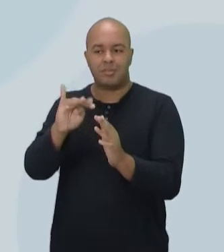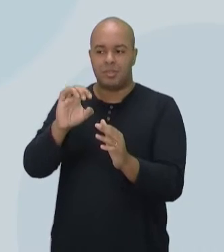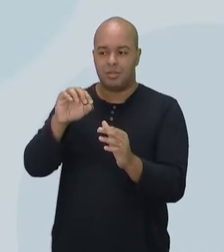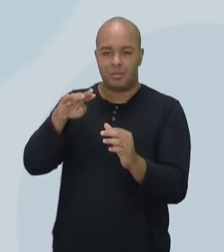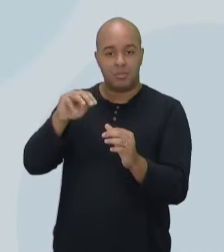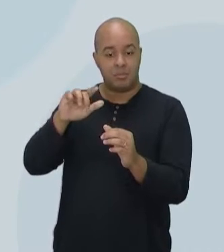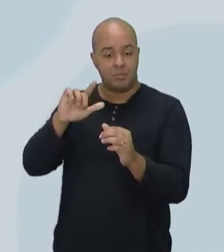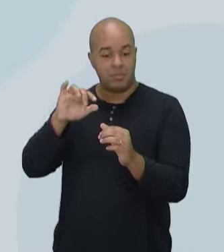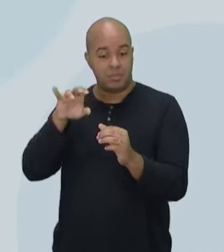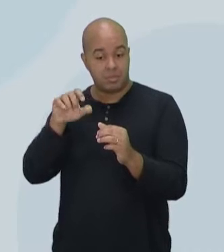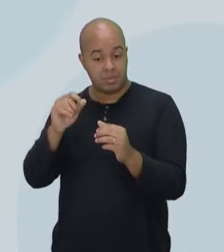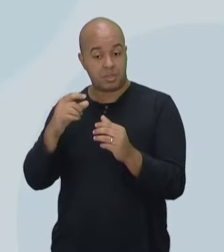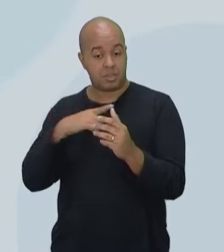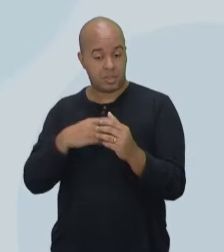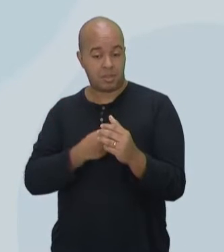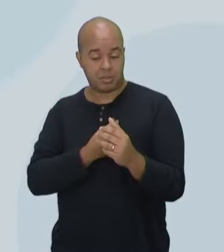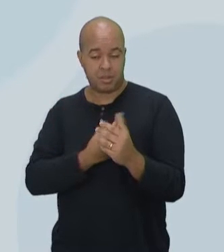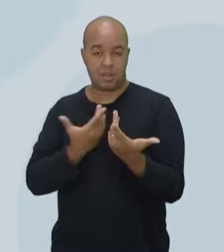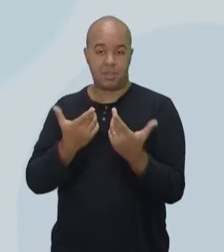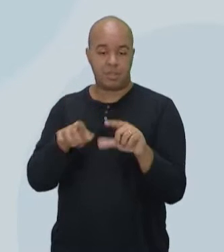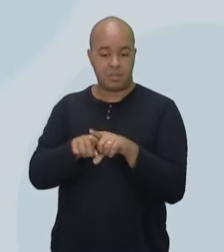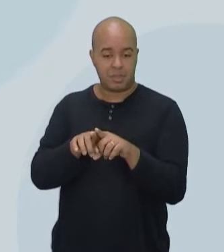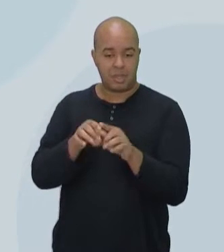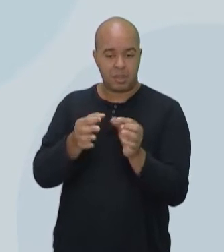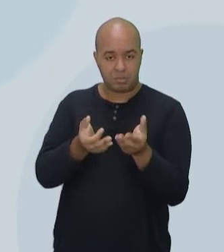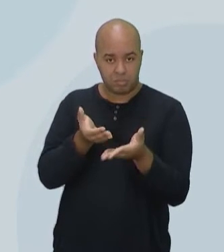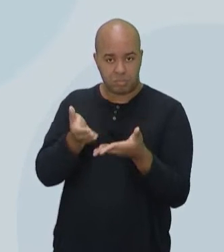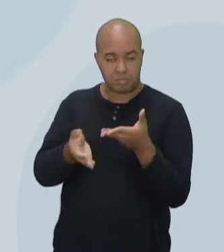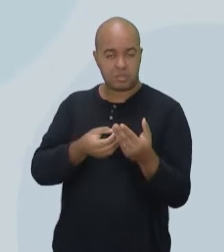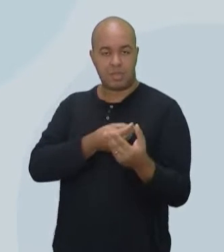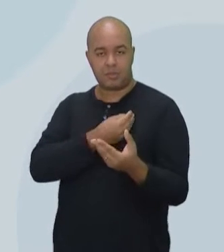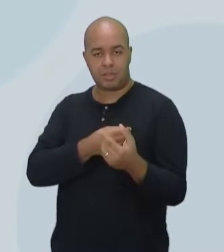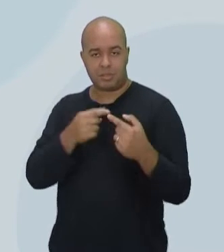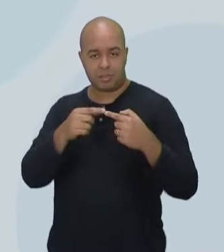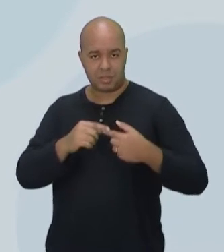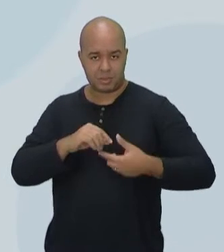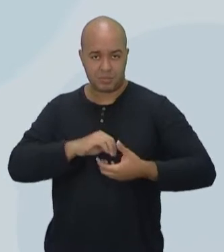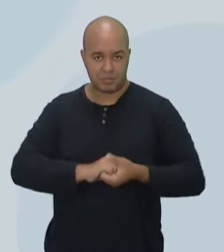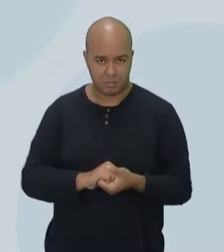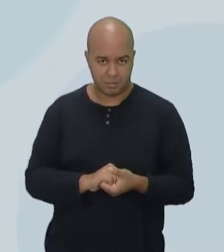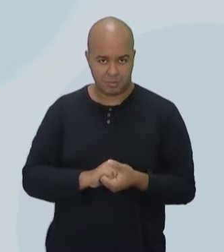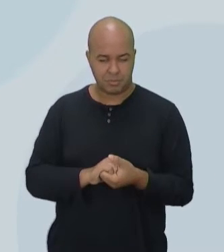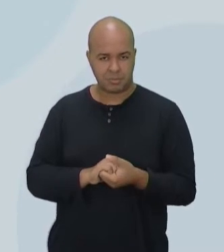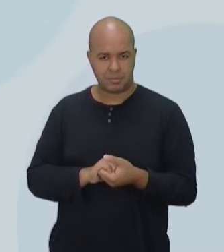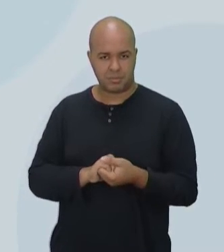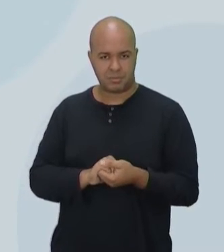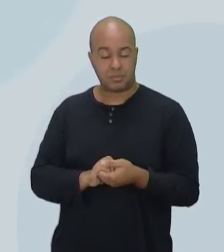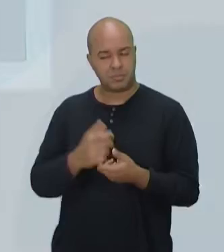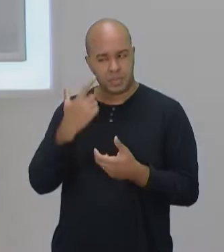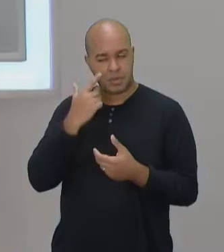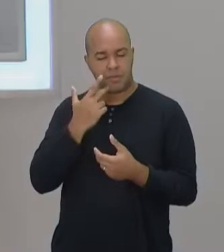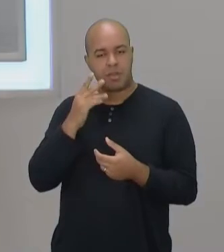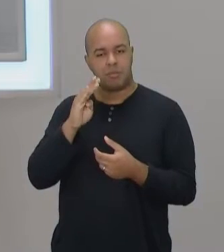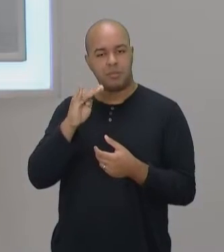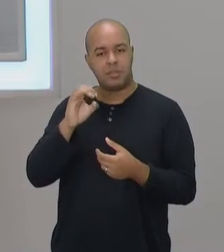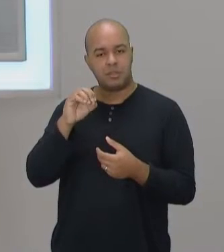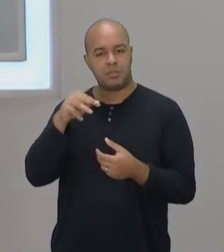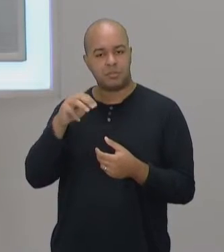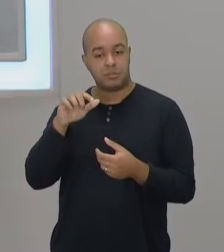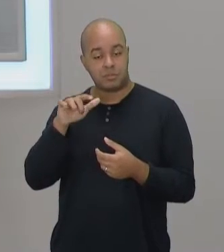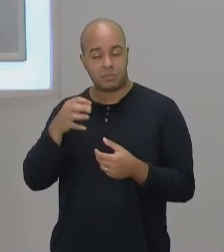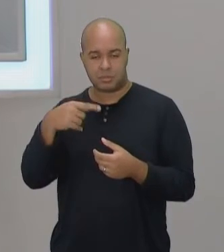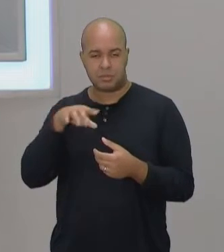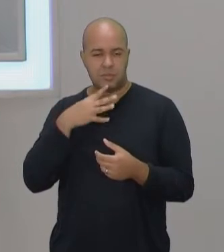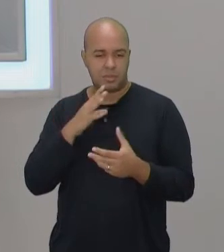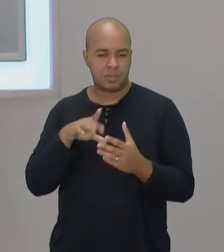biomoléculas, na existência e na manutenção da vida. Já havia dito quem são as biomoléculas que nós